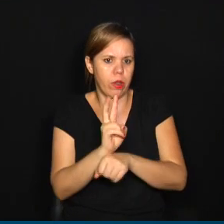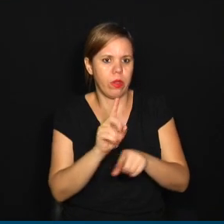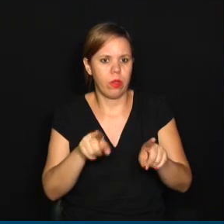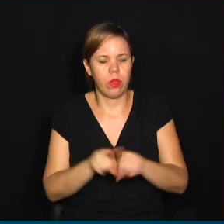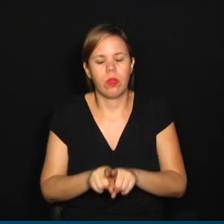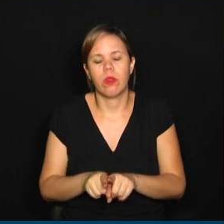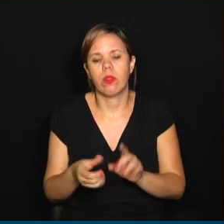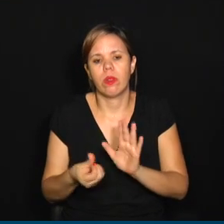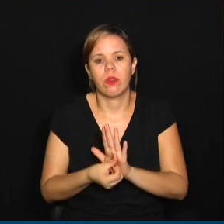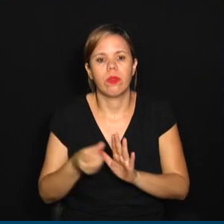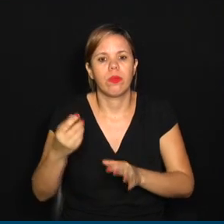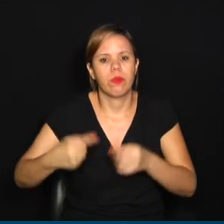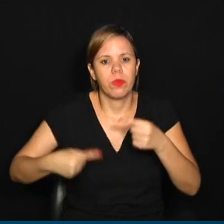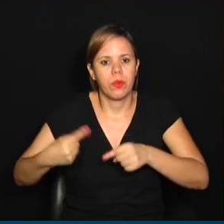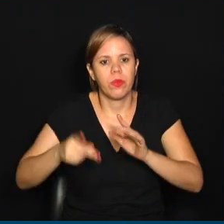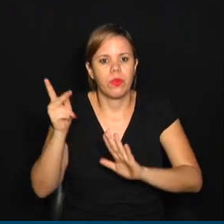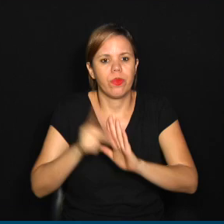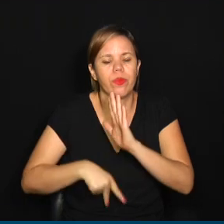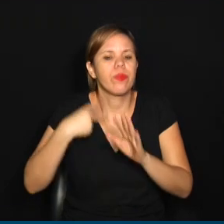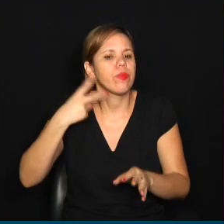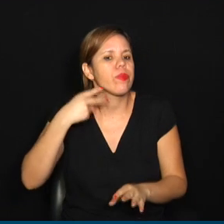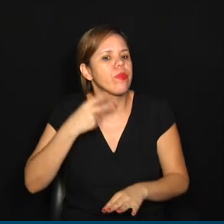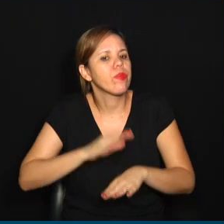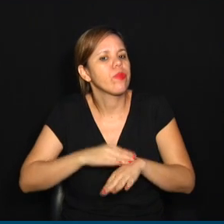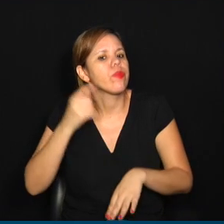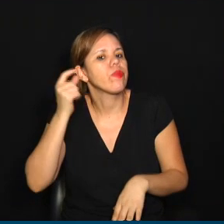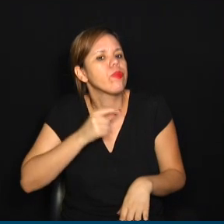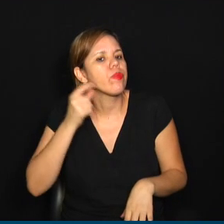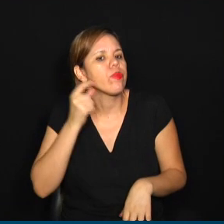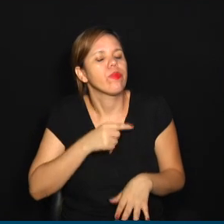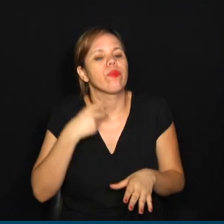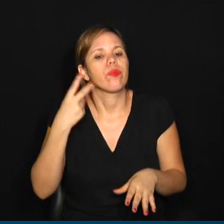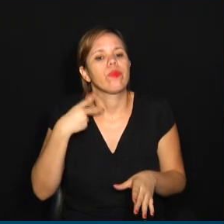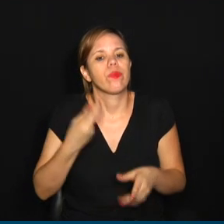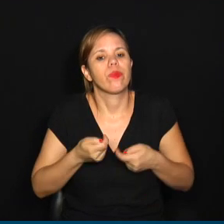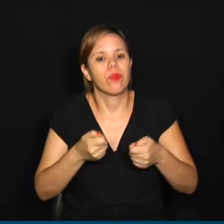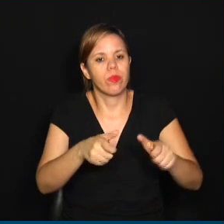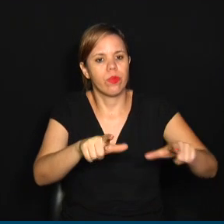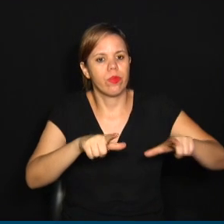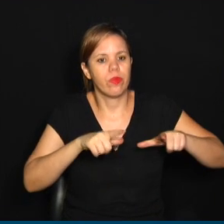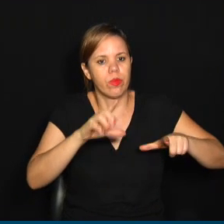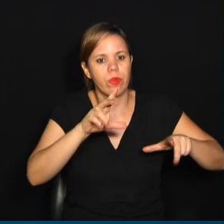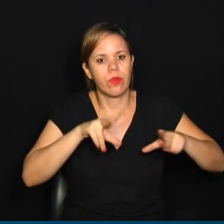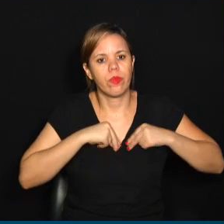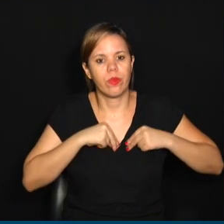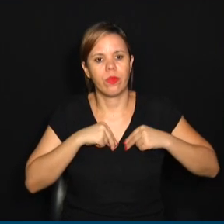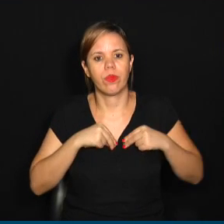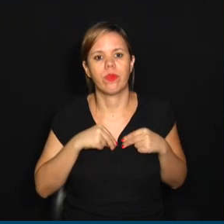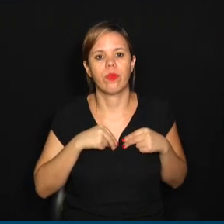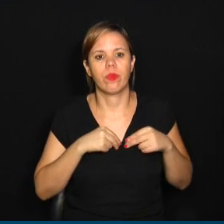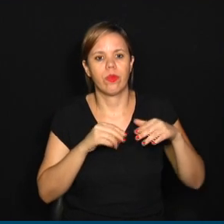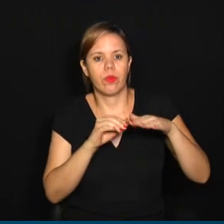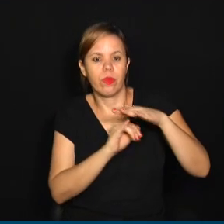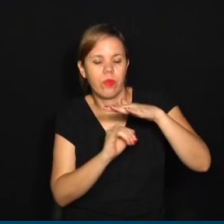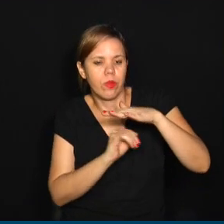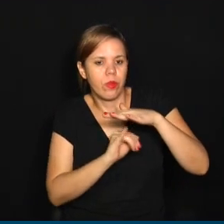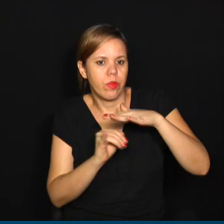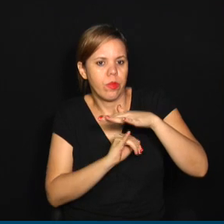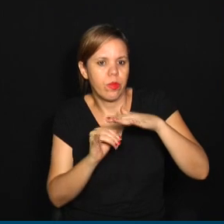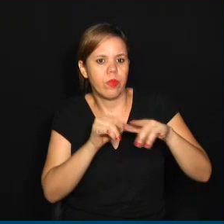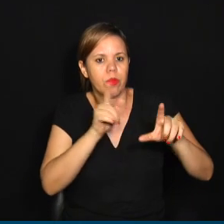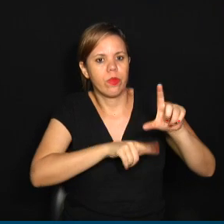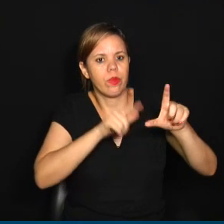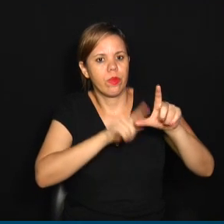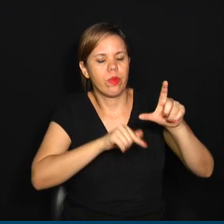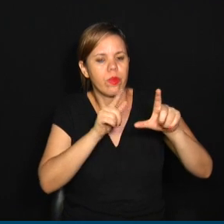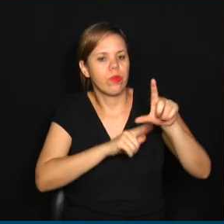de discussão do projeto de autoria do vereador Marcelo Silva, que concede o diploma de honra ao mérito à Academia Campineira de Letras, Ciências